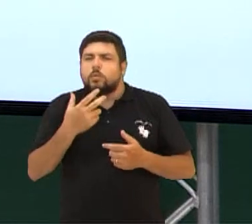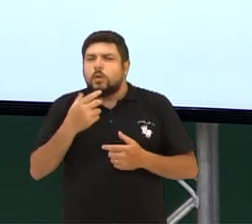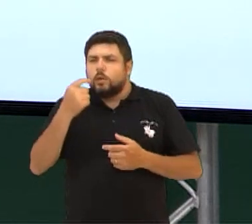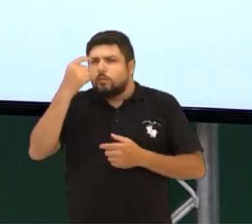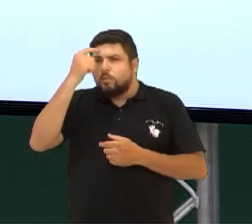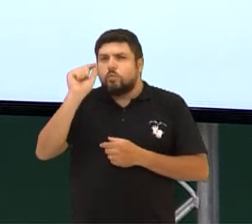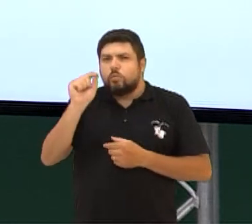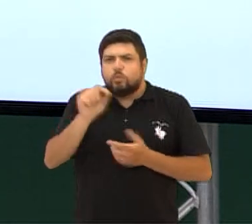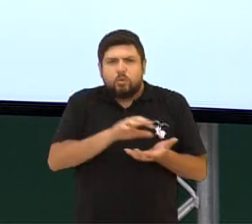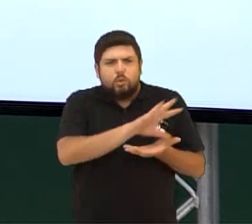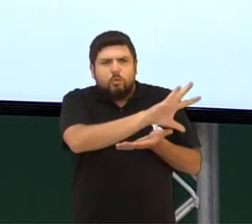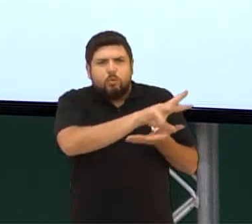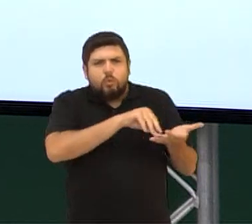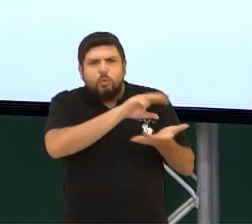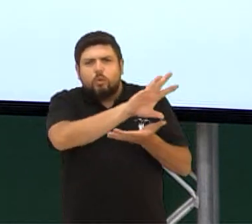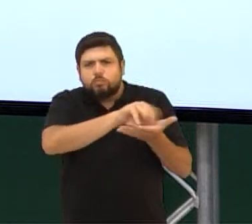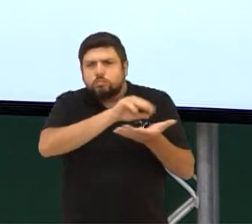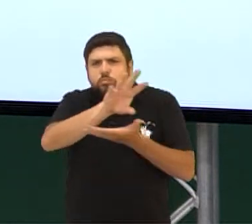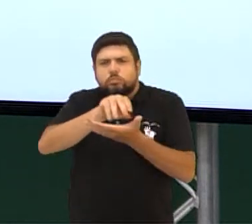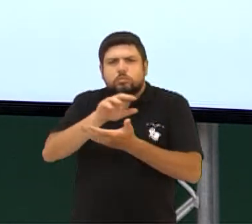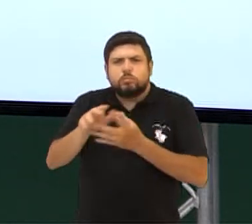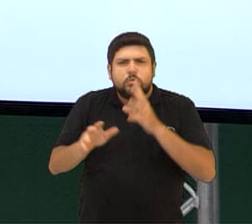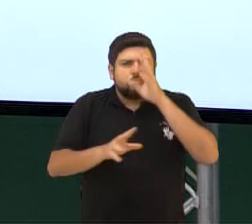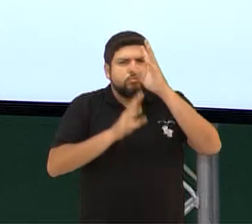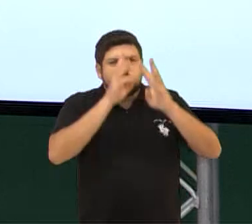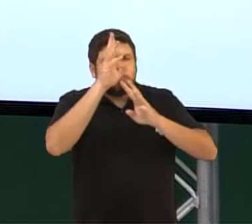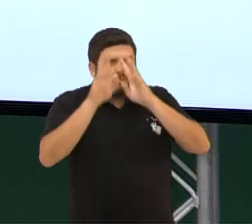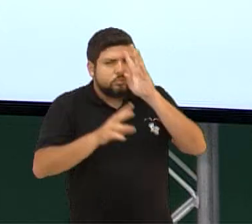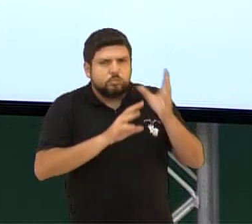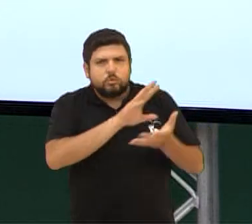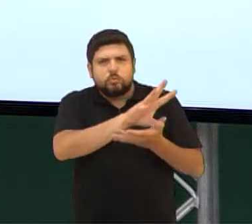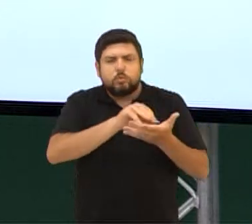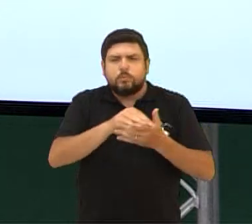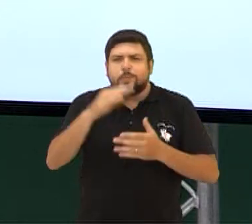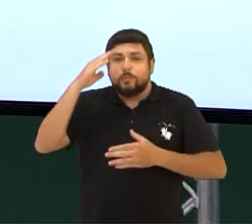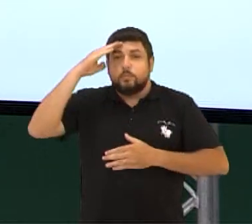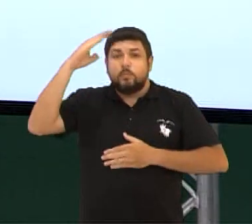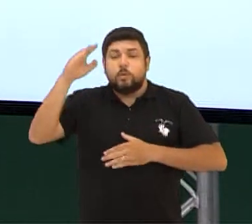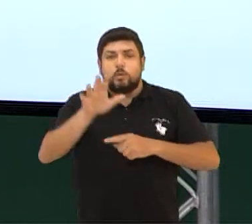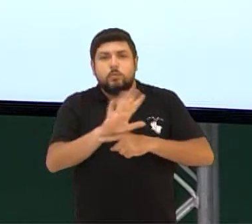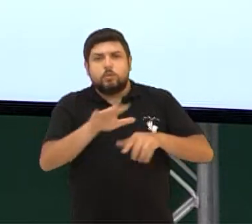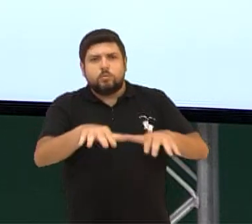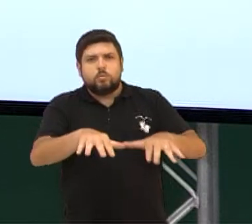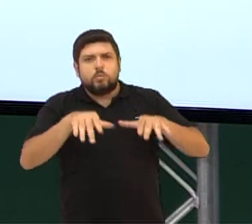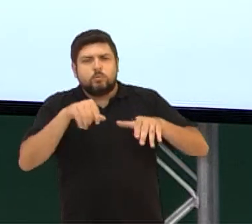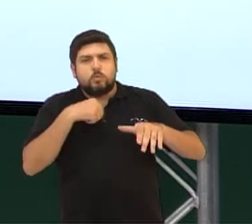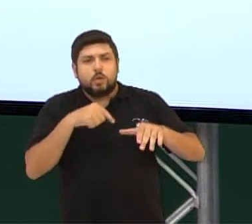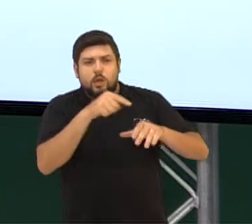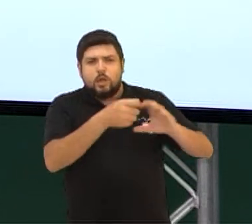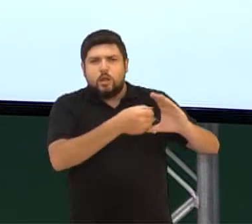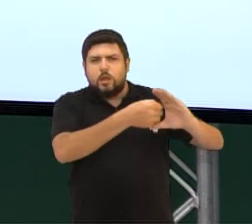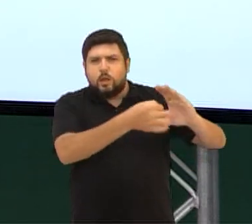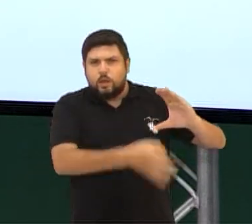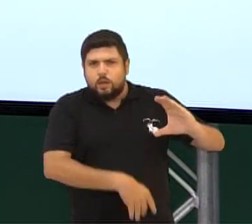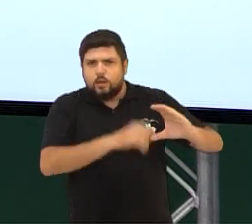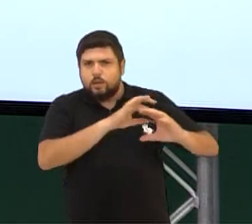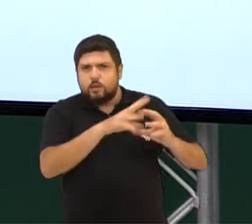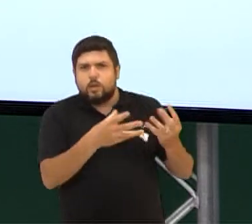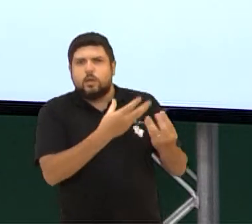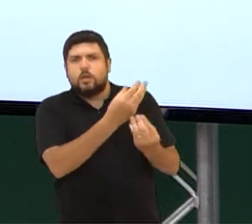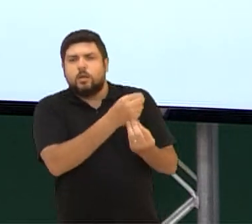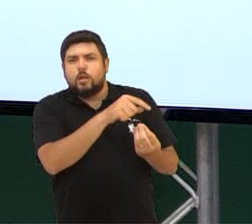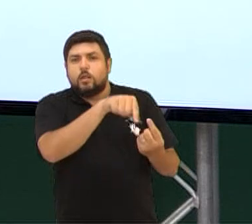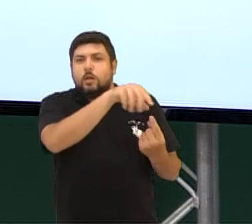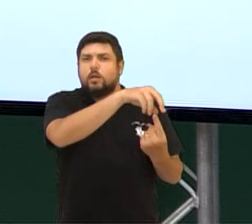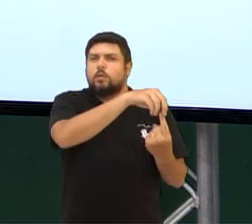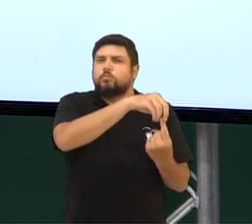em massa, principalmente através do meio de comunicação chamado cinema, tirava a característica da obra de arte, a sua característica